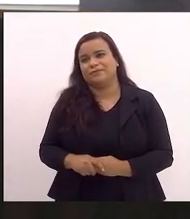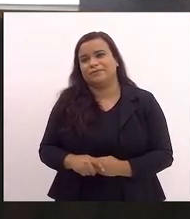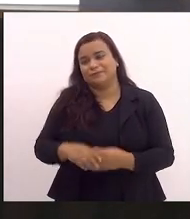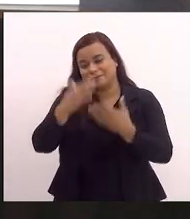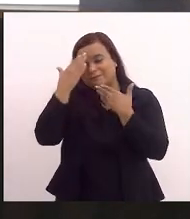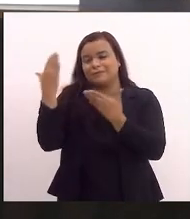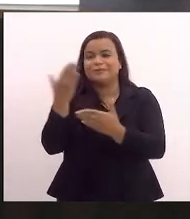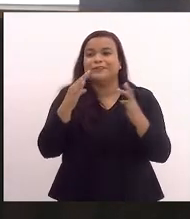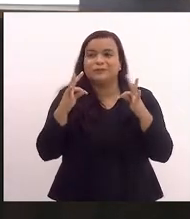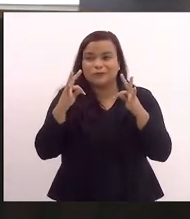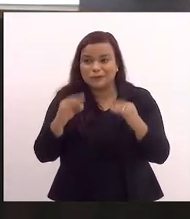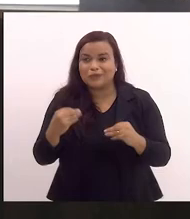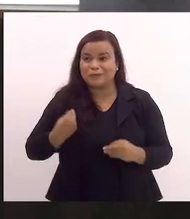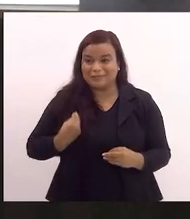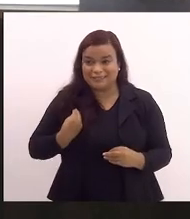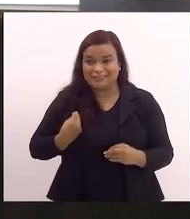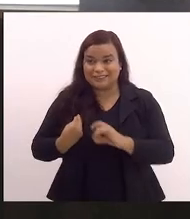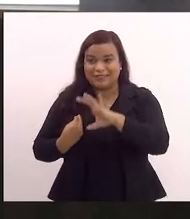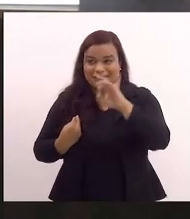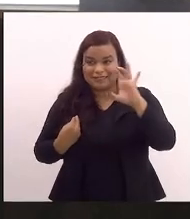Obrigado a todos pela presença,